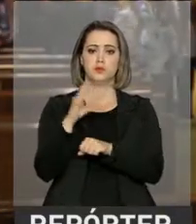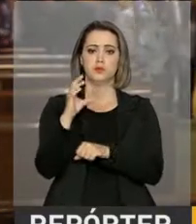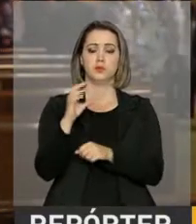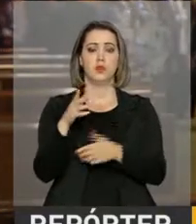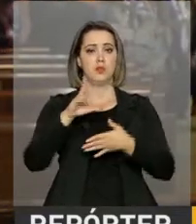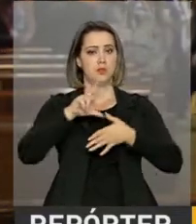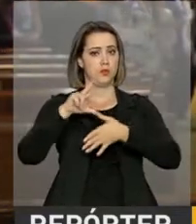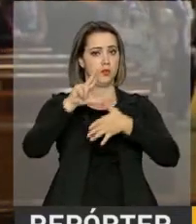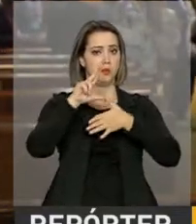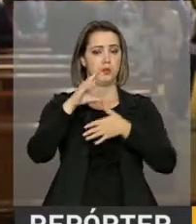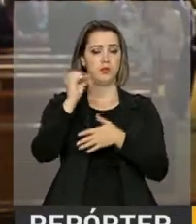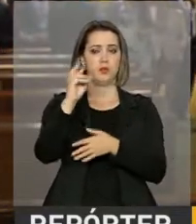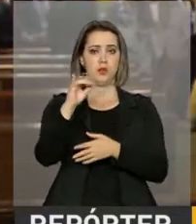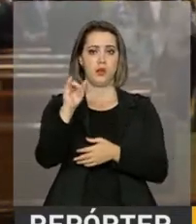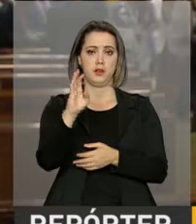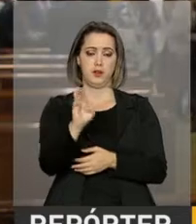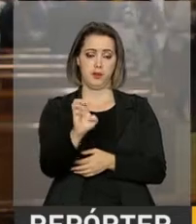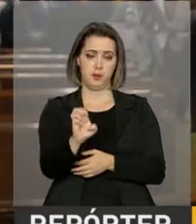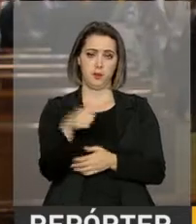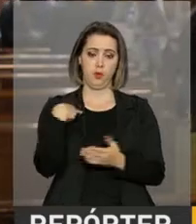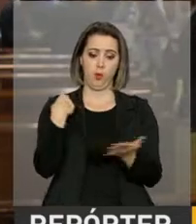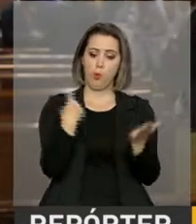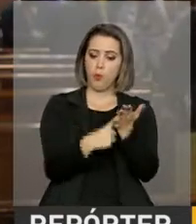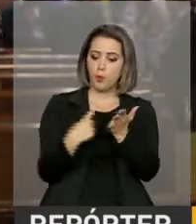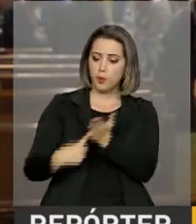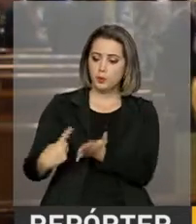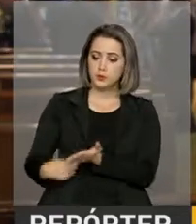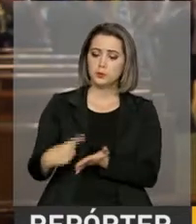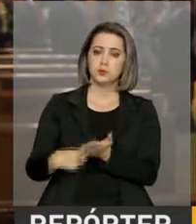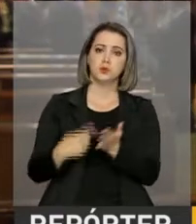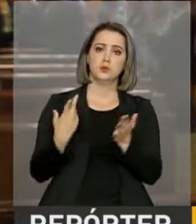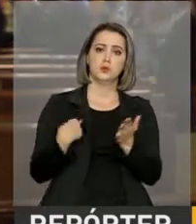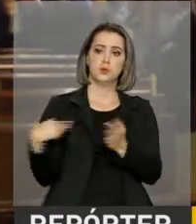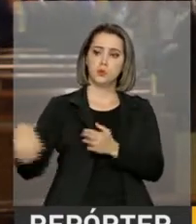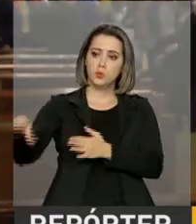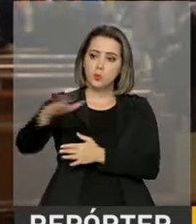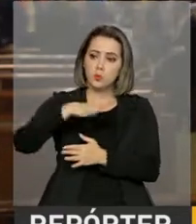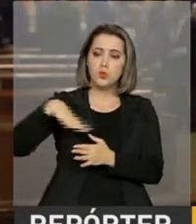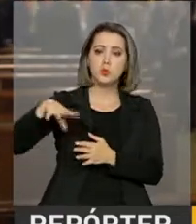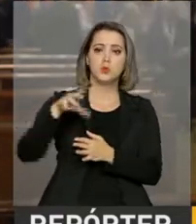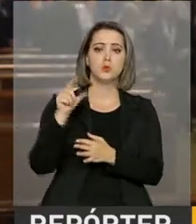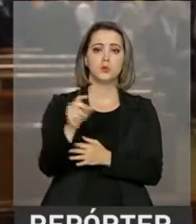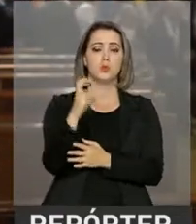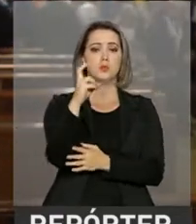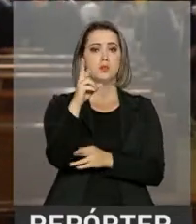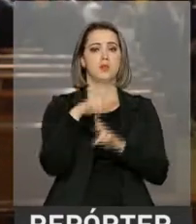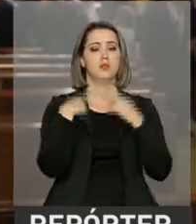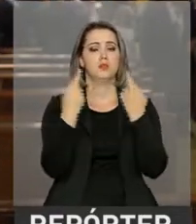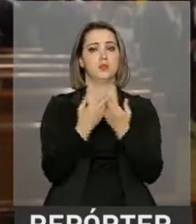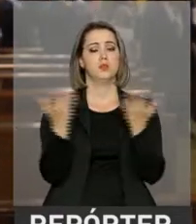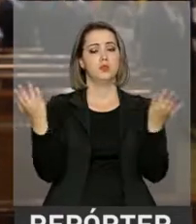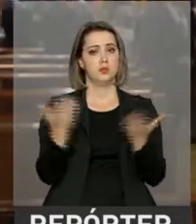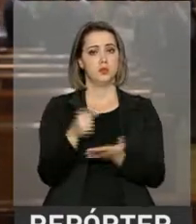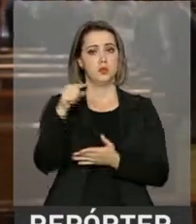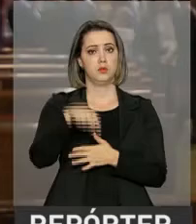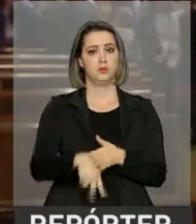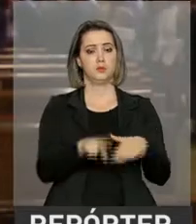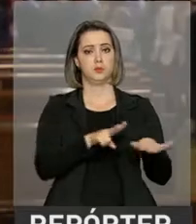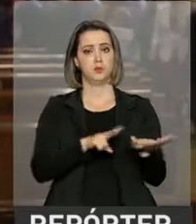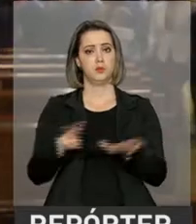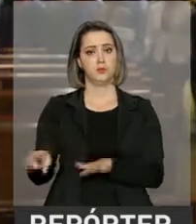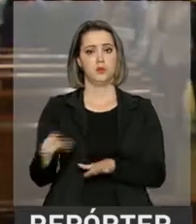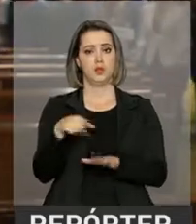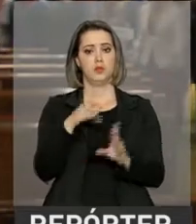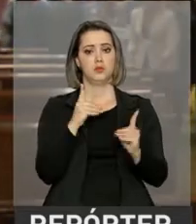Caribe estão em negociação para formalizar um acordo regional. 5 reuniões já foram feitas e o Brasil está sediando nesta semana o